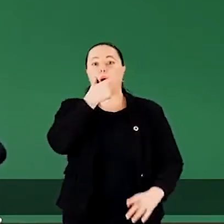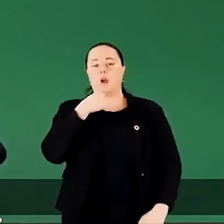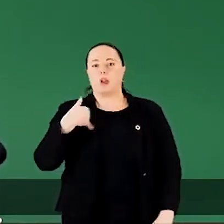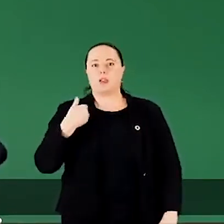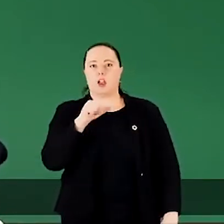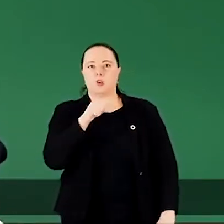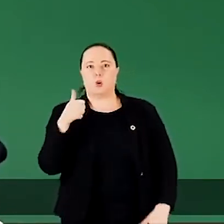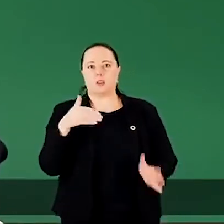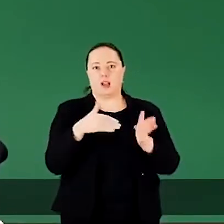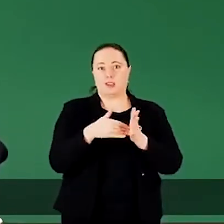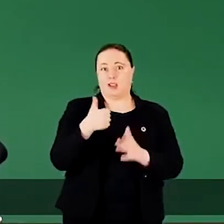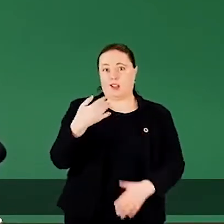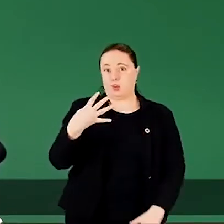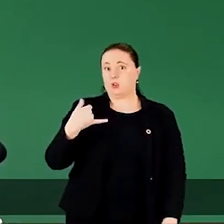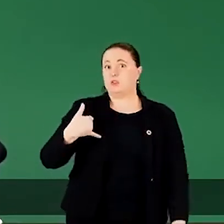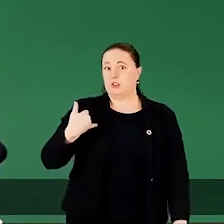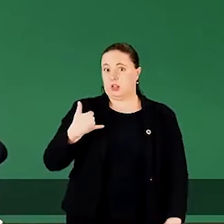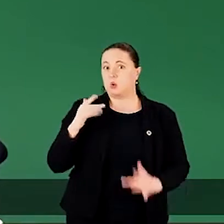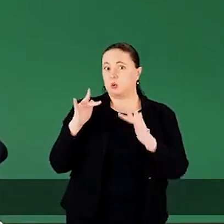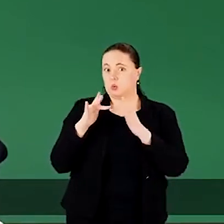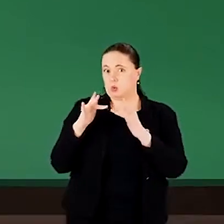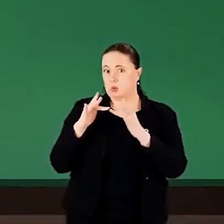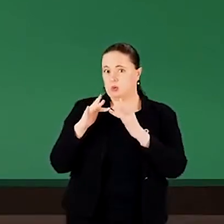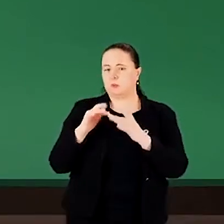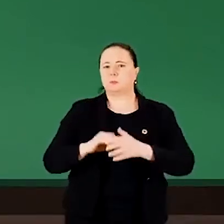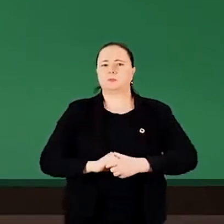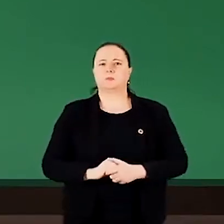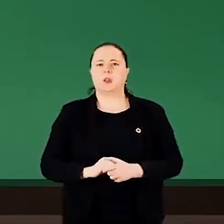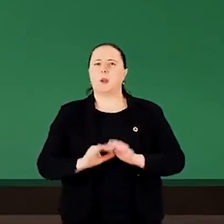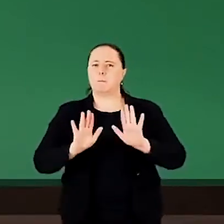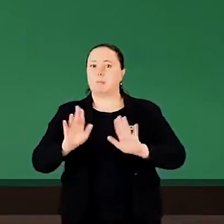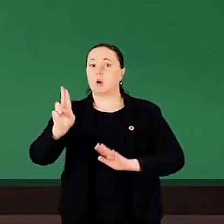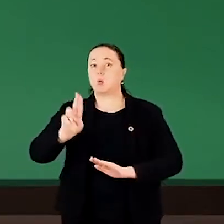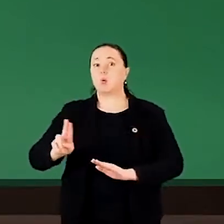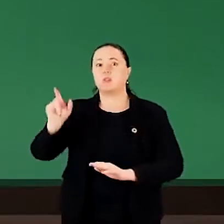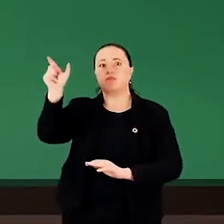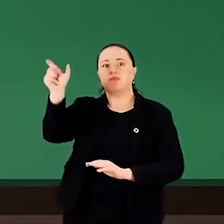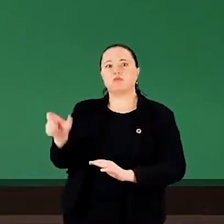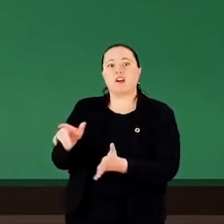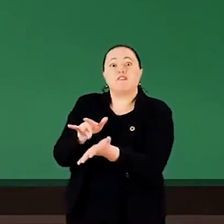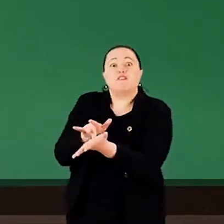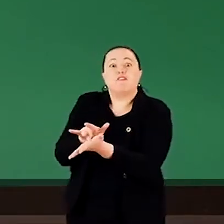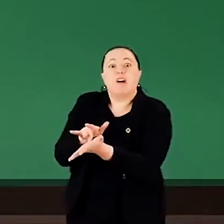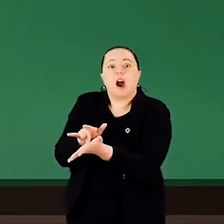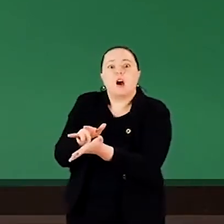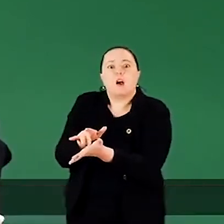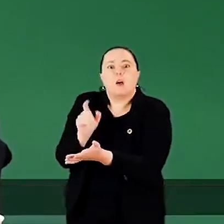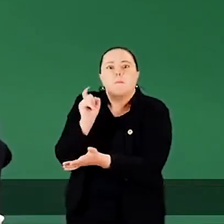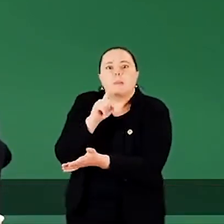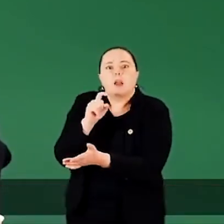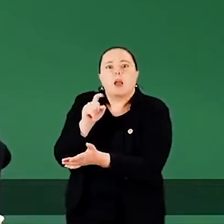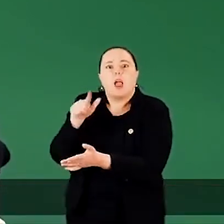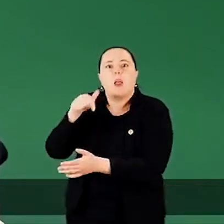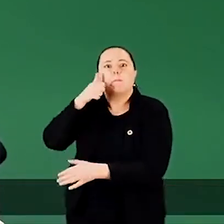de 11 e 14 anos de idade. Ele usava um perfil falso, fingindo ser uma menina, uma adolescente da